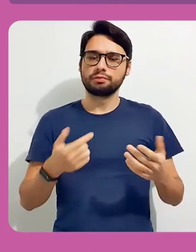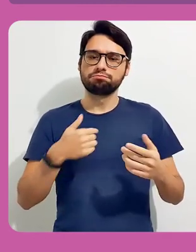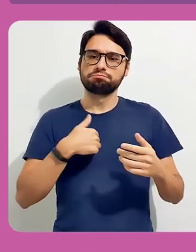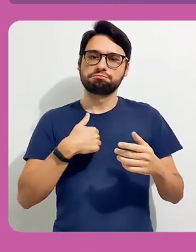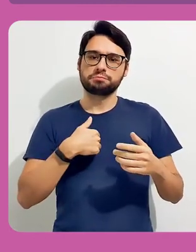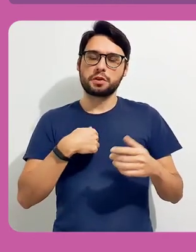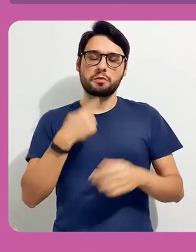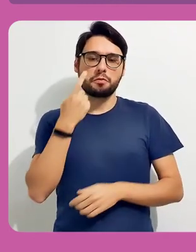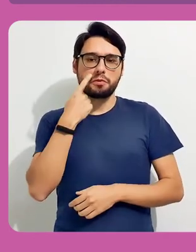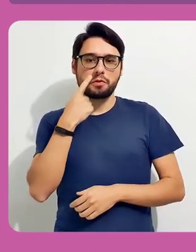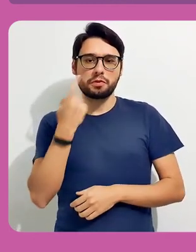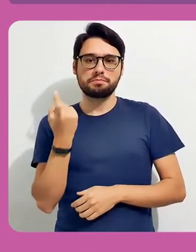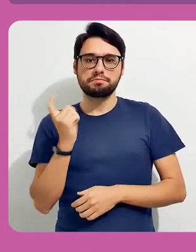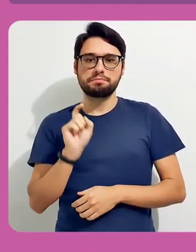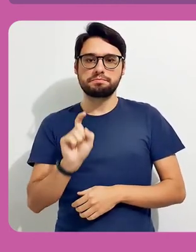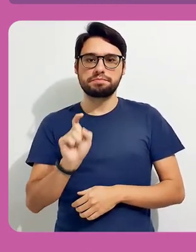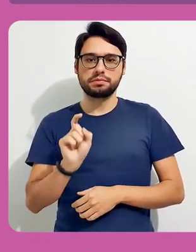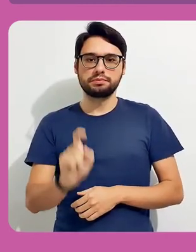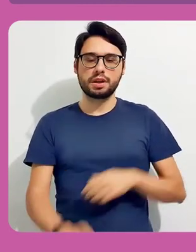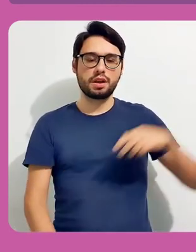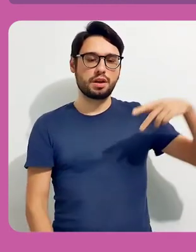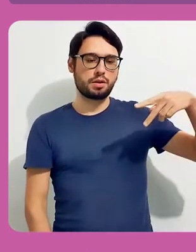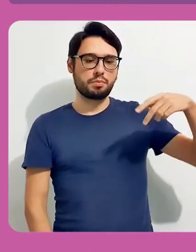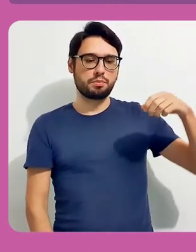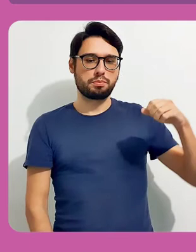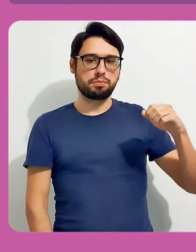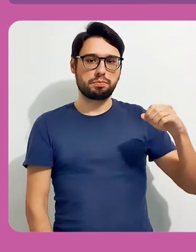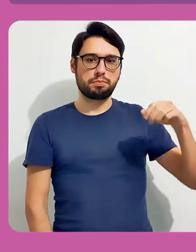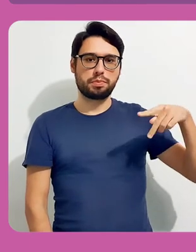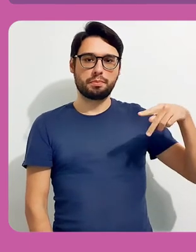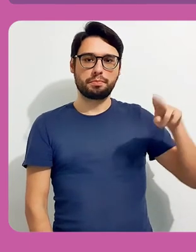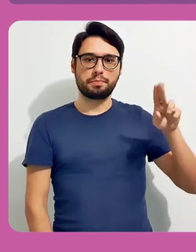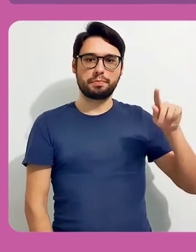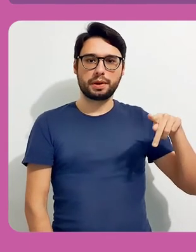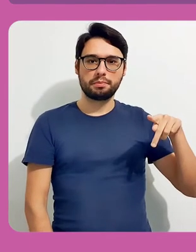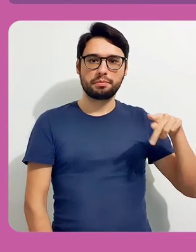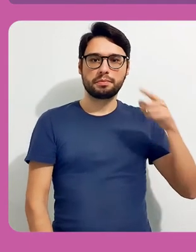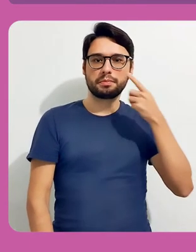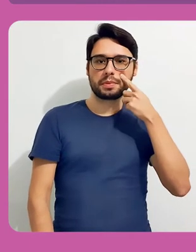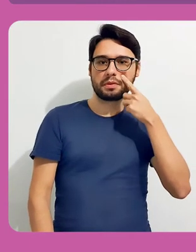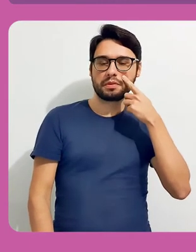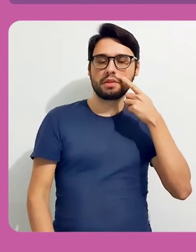ver. E o que eu vou fazer é colocar aqui um arquivo